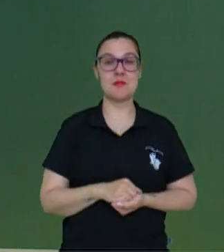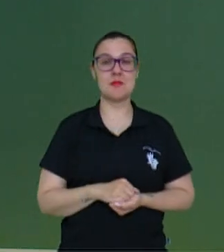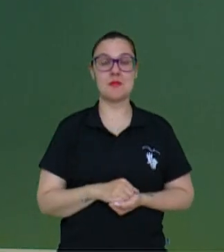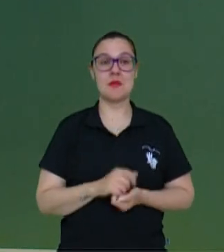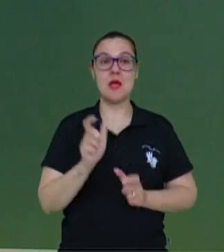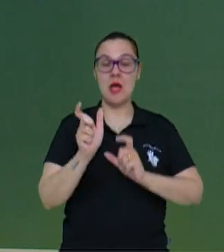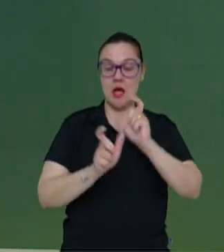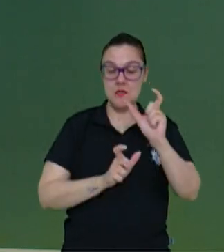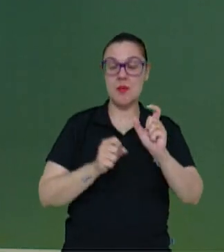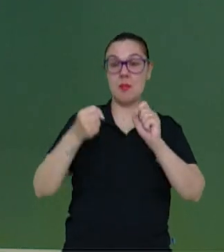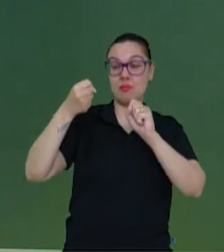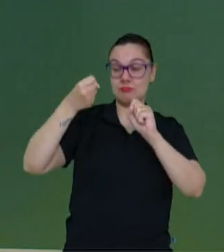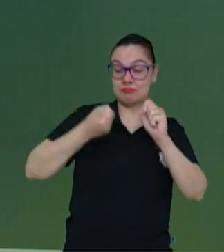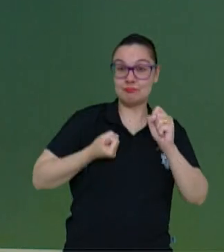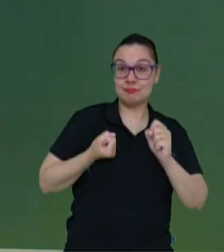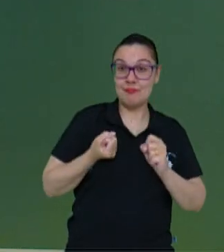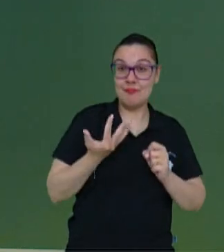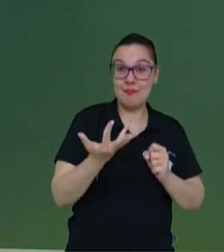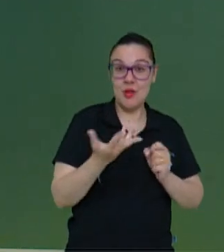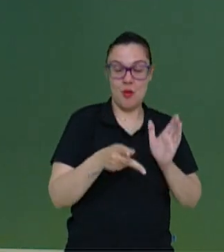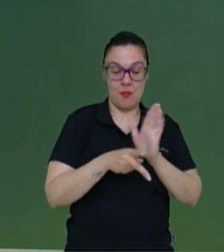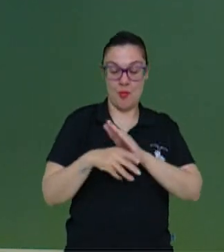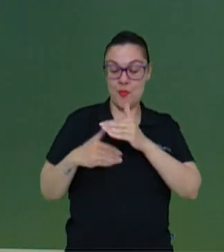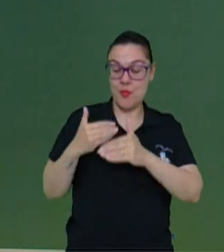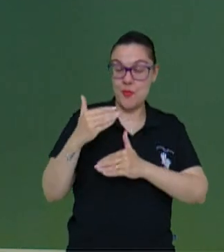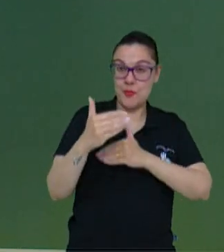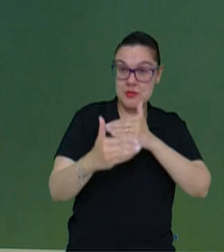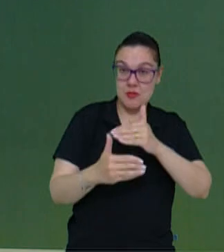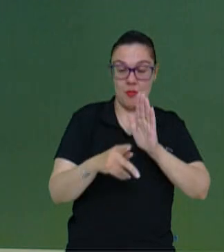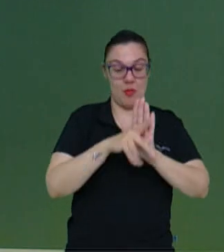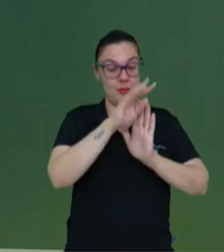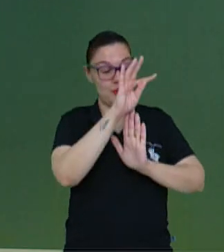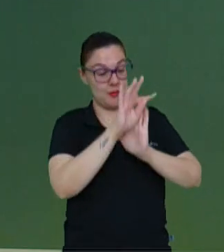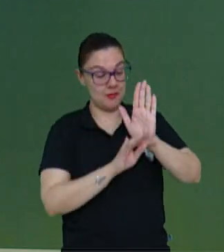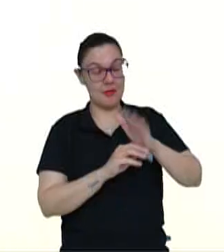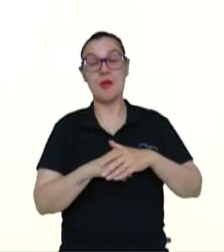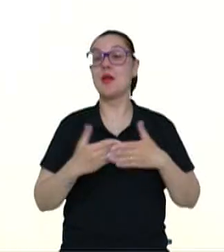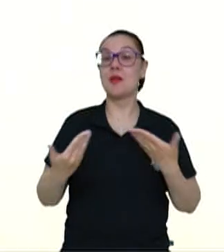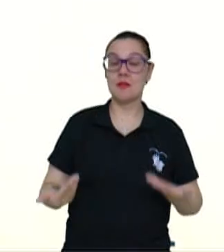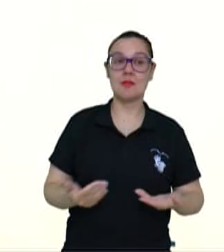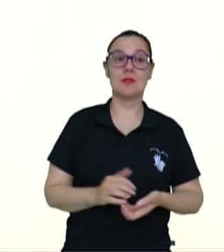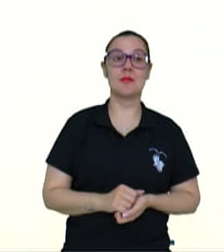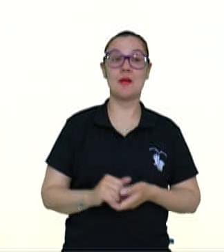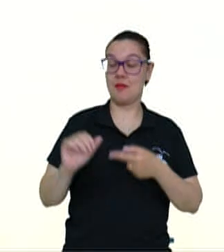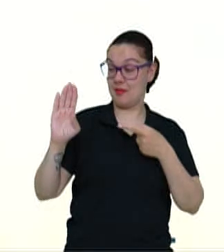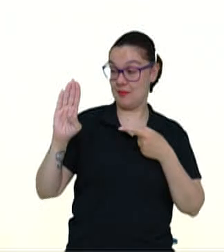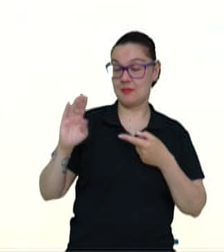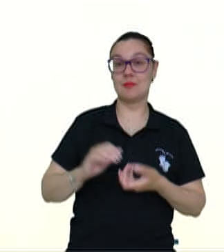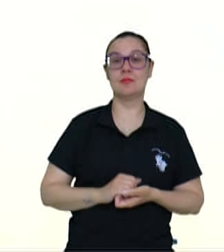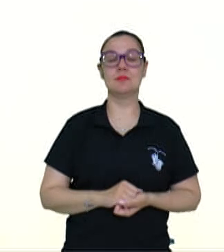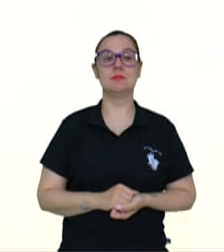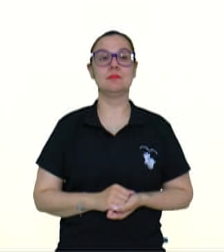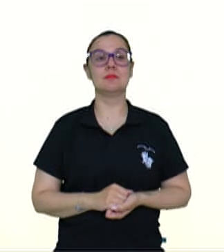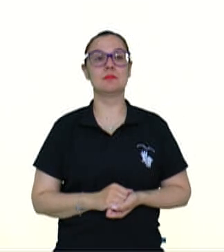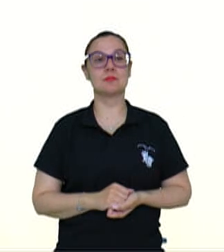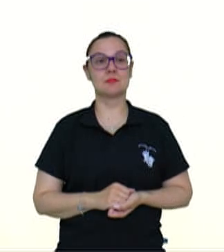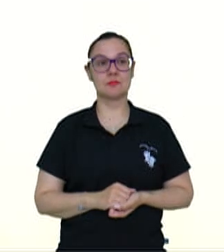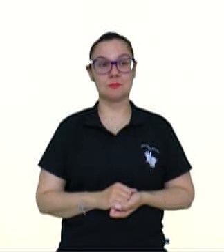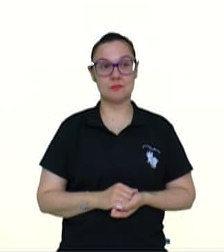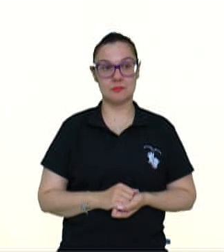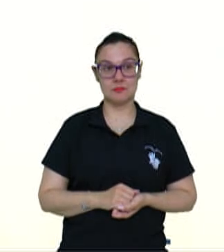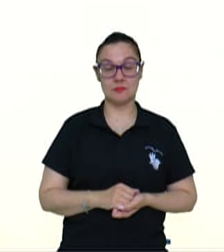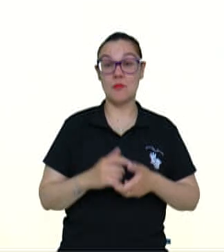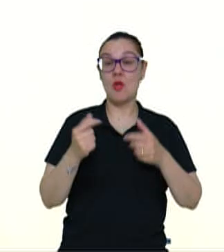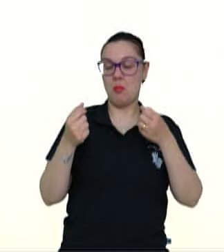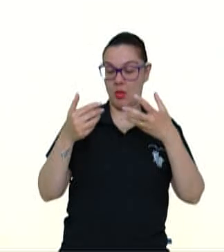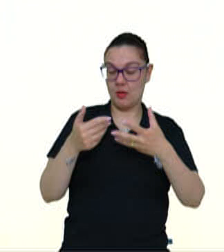utilizadas para enumerar ou então marcar o desenvolvimento, né, de uma sequência é a letra B. Primeiro, aí eu falo o